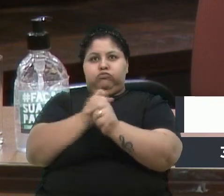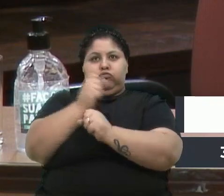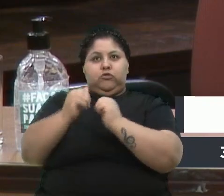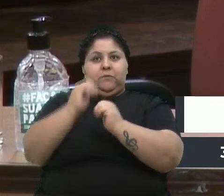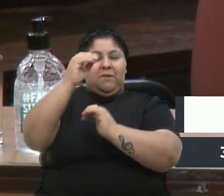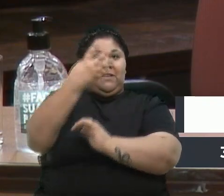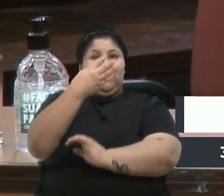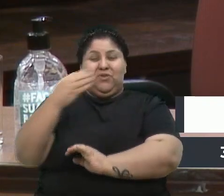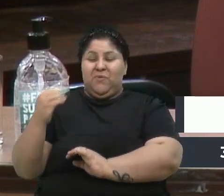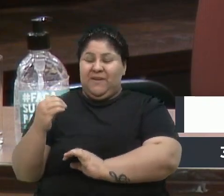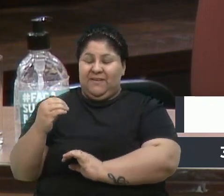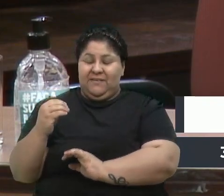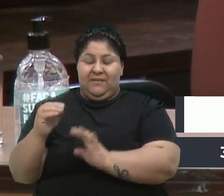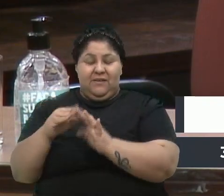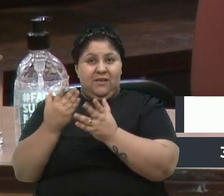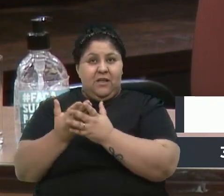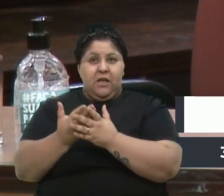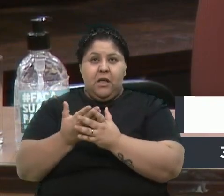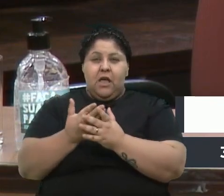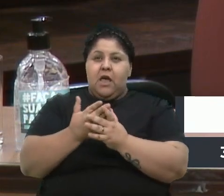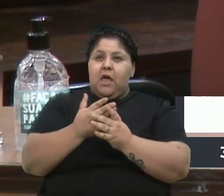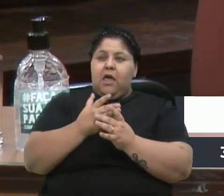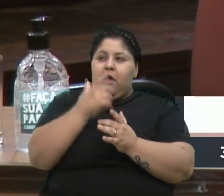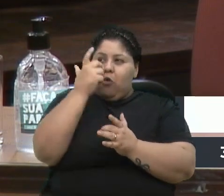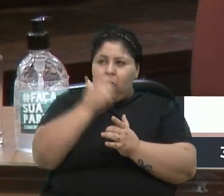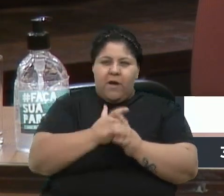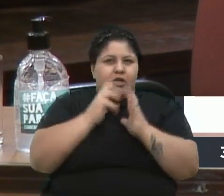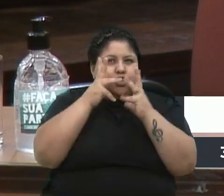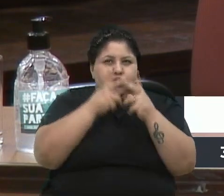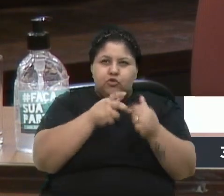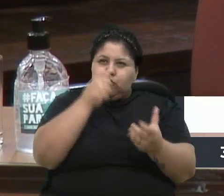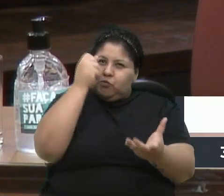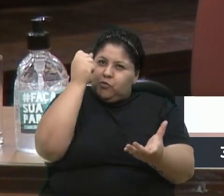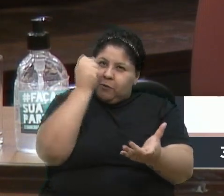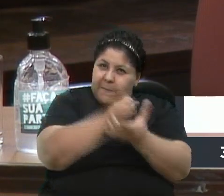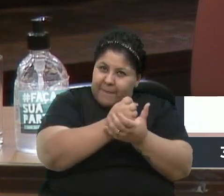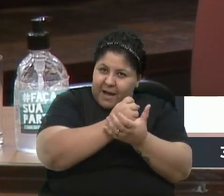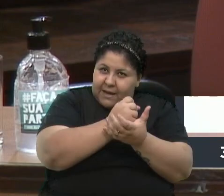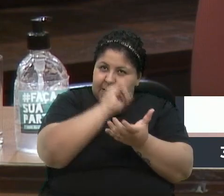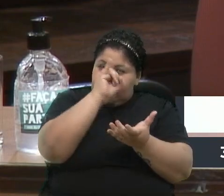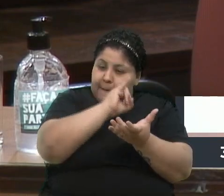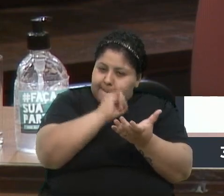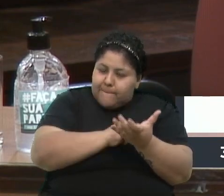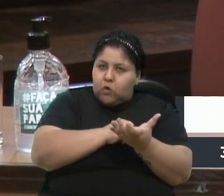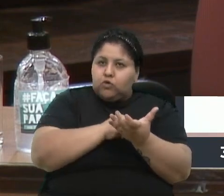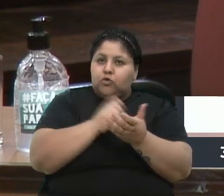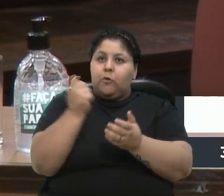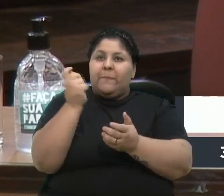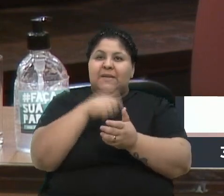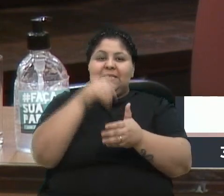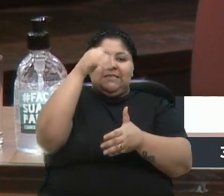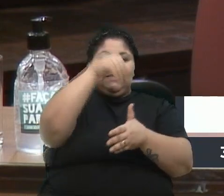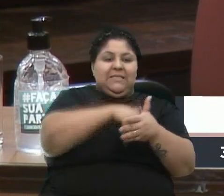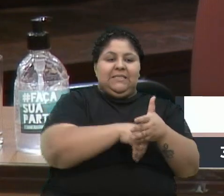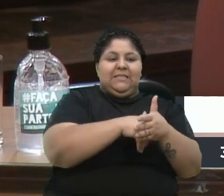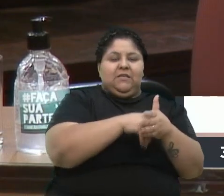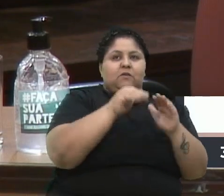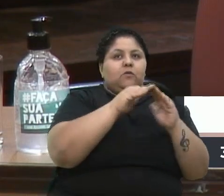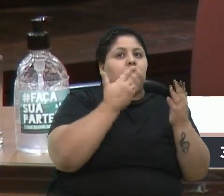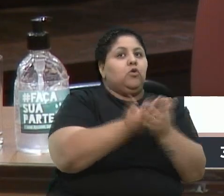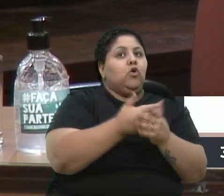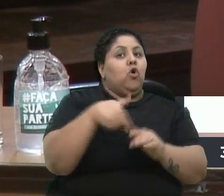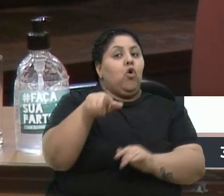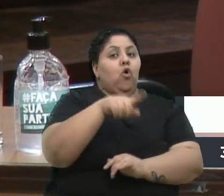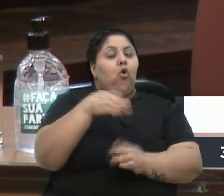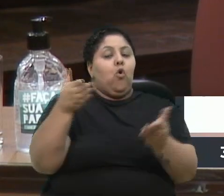que paga imposto, todas as crianças têm que estar numa escola. Só que hoje, o que o Ministério Público está exigindo da